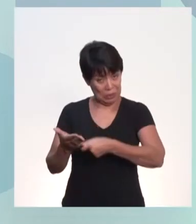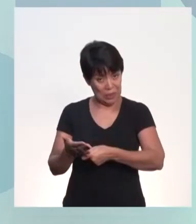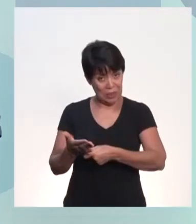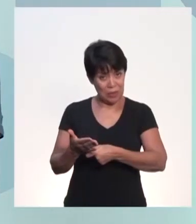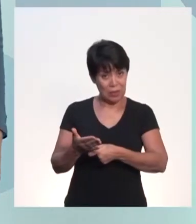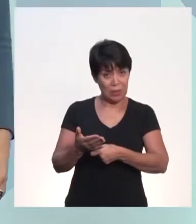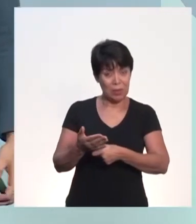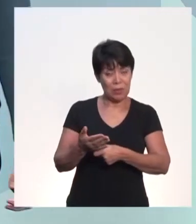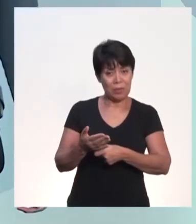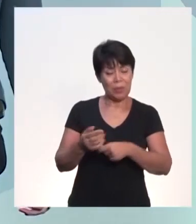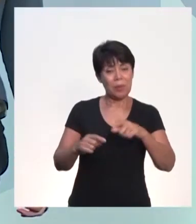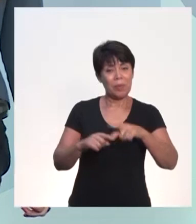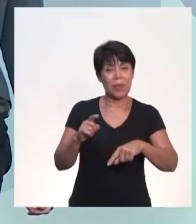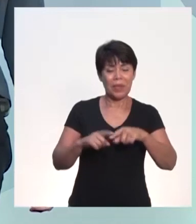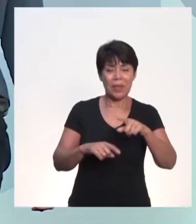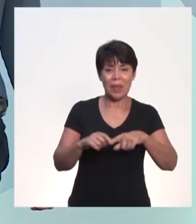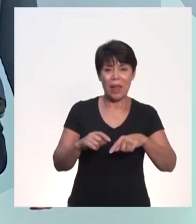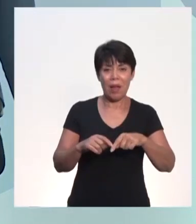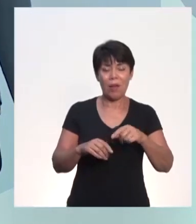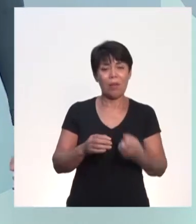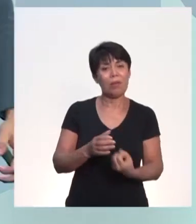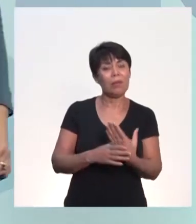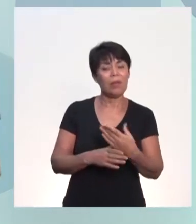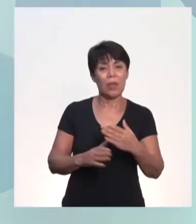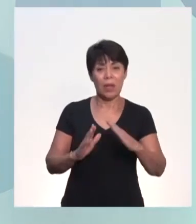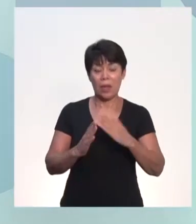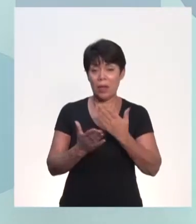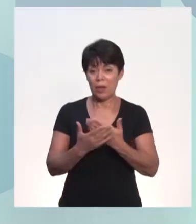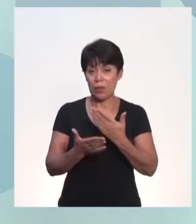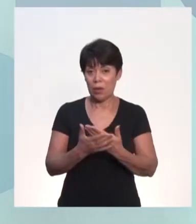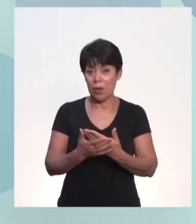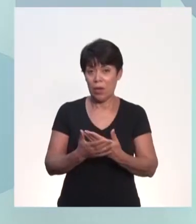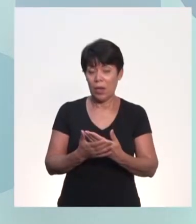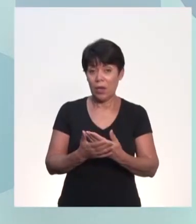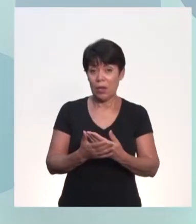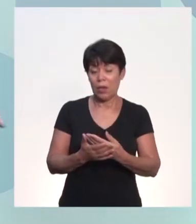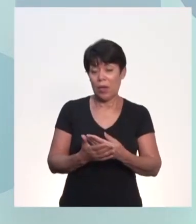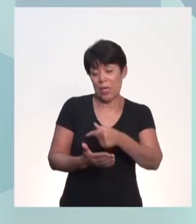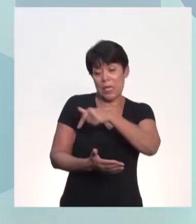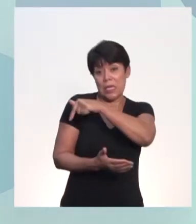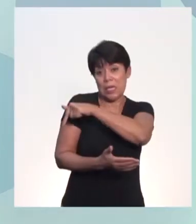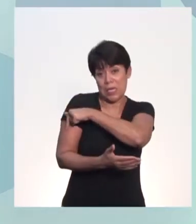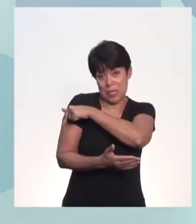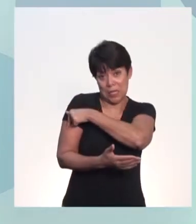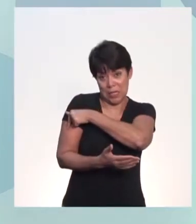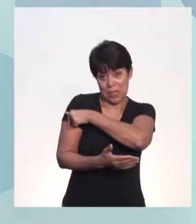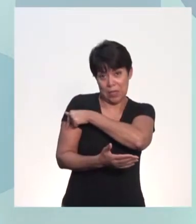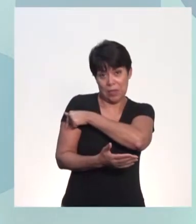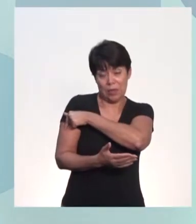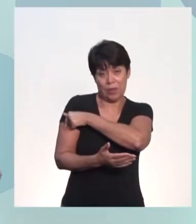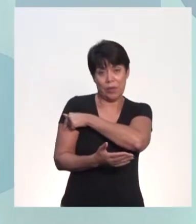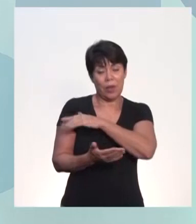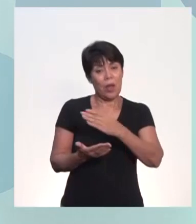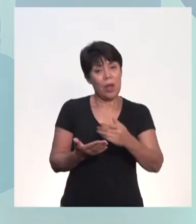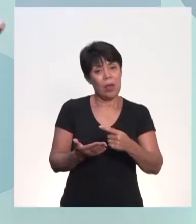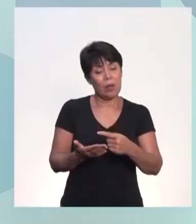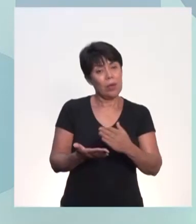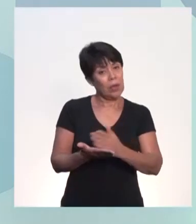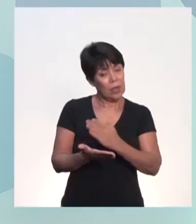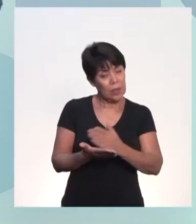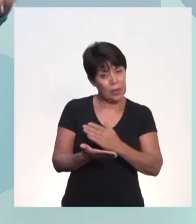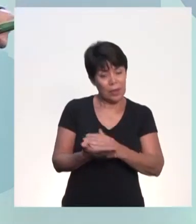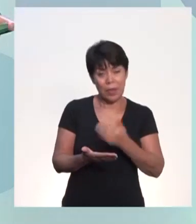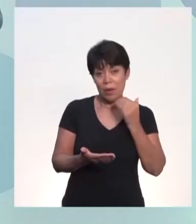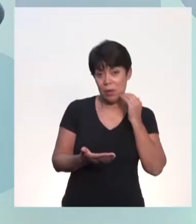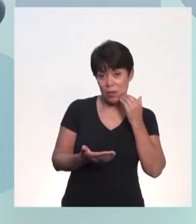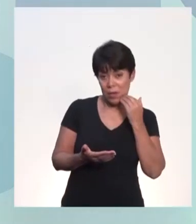está no material do São Paulo Faz Escola, referente ao 7º ano, no caderno de ciências. Qualquer um,